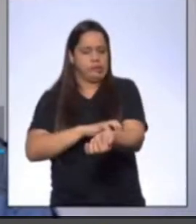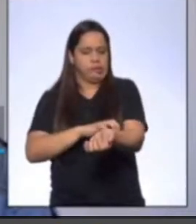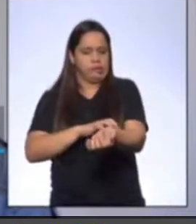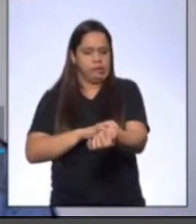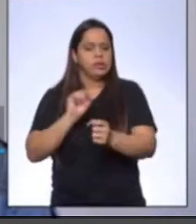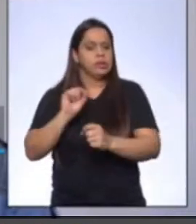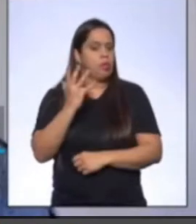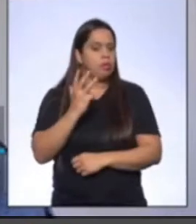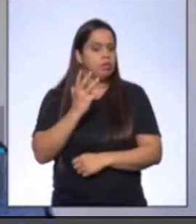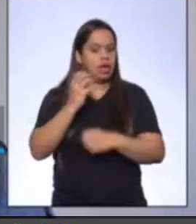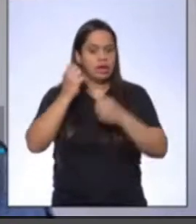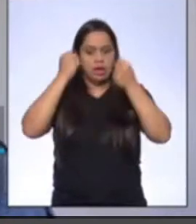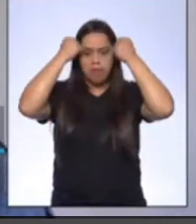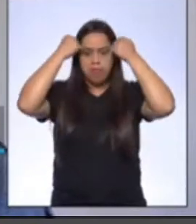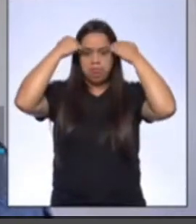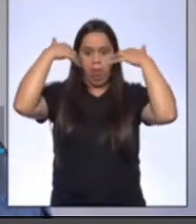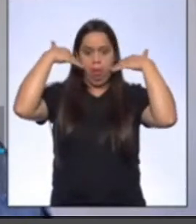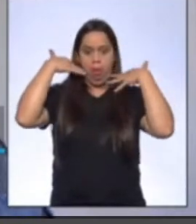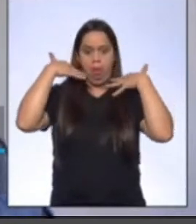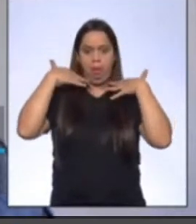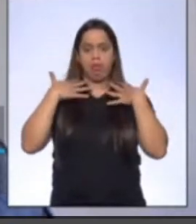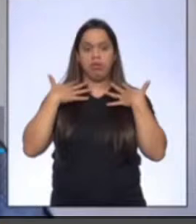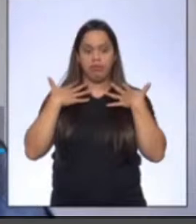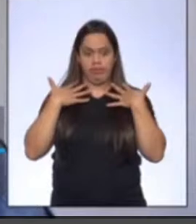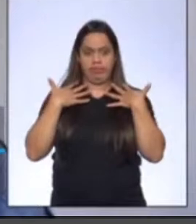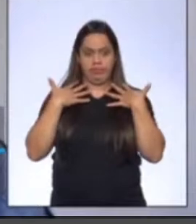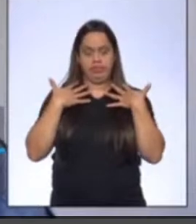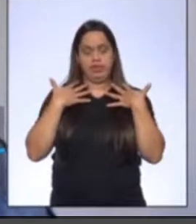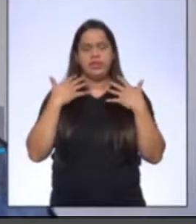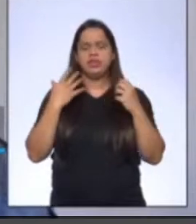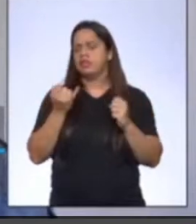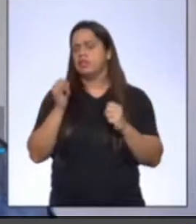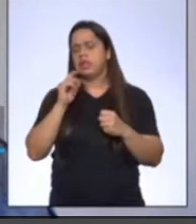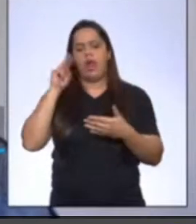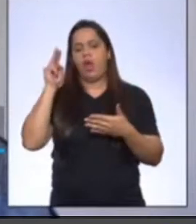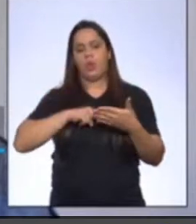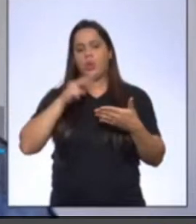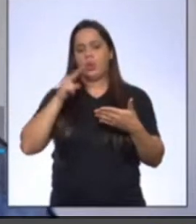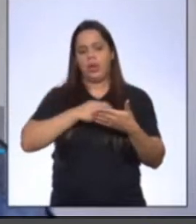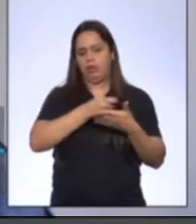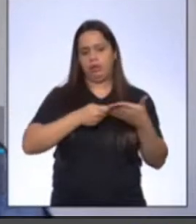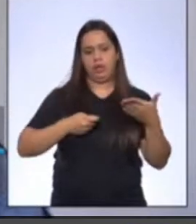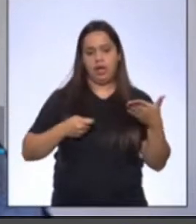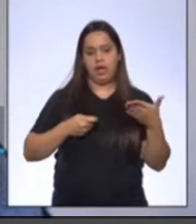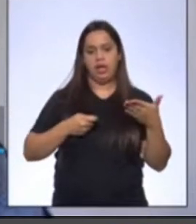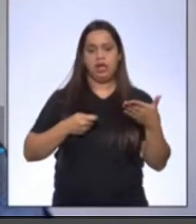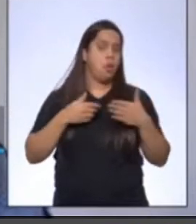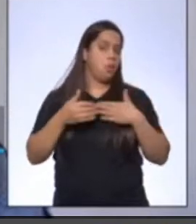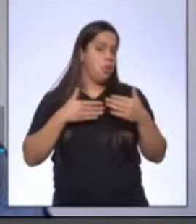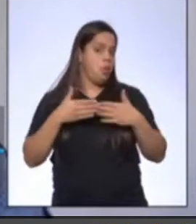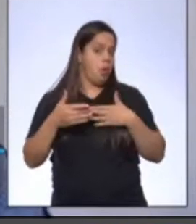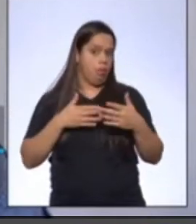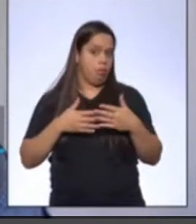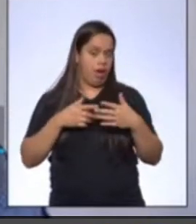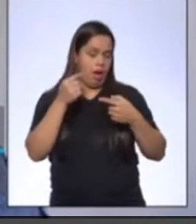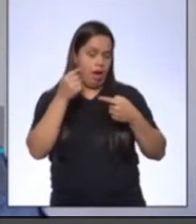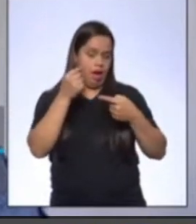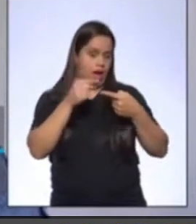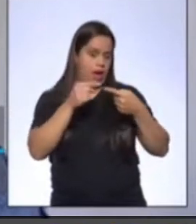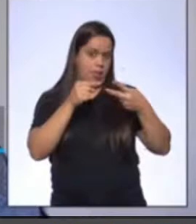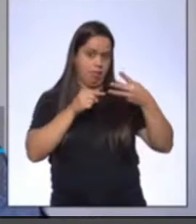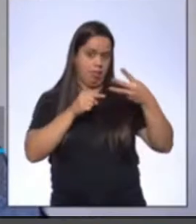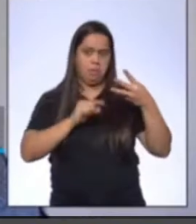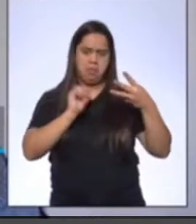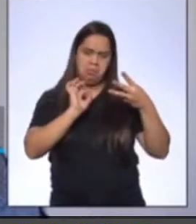não tem? Fica com muito suor. Se você não lê o texto, qualquer uma das alternativas pode estar certa. É